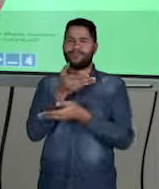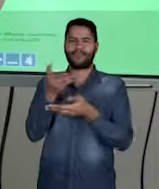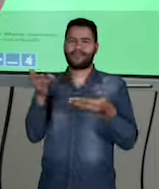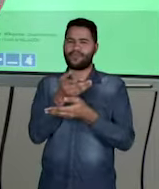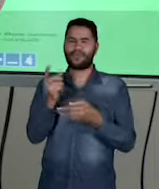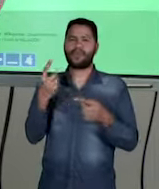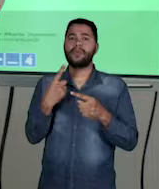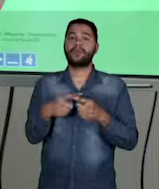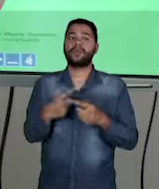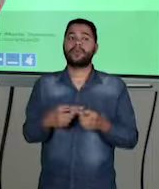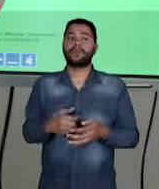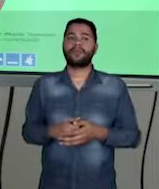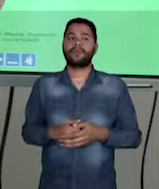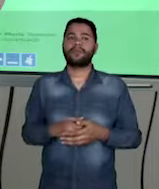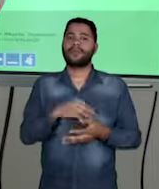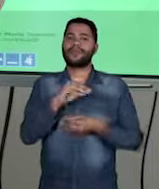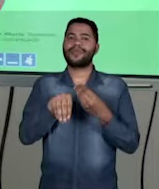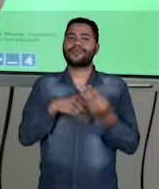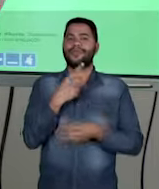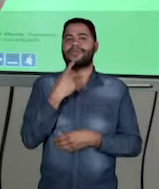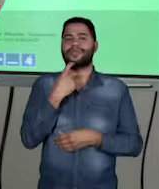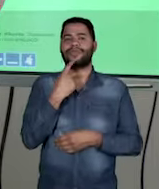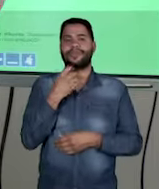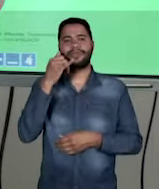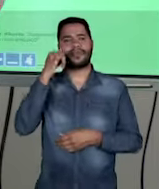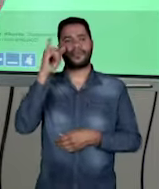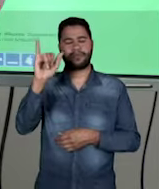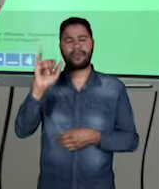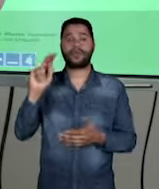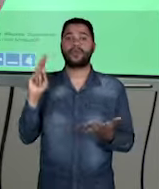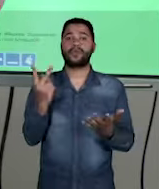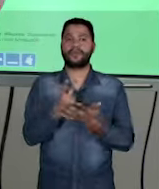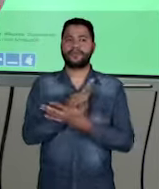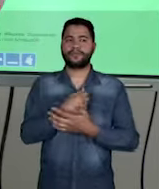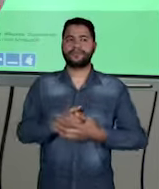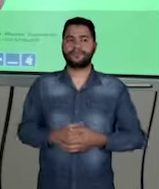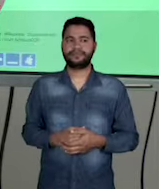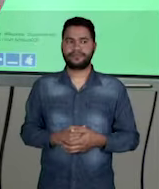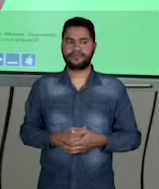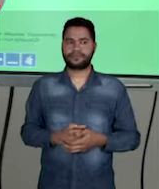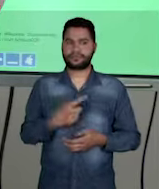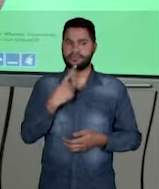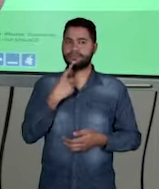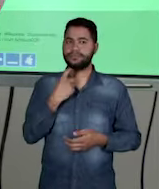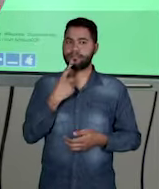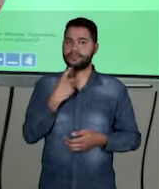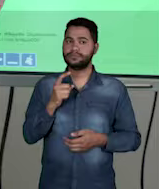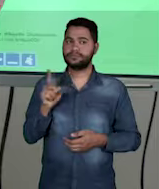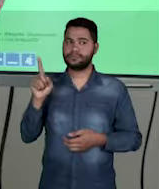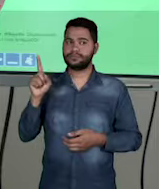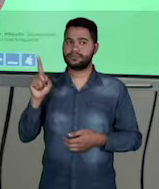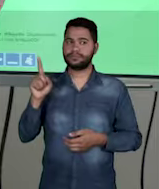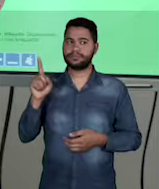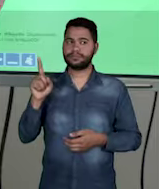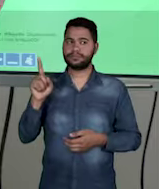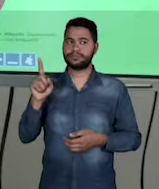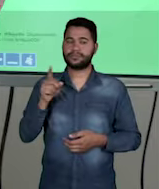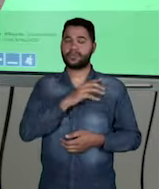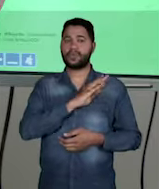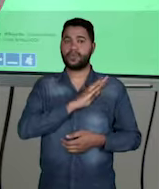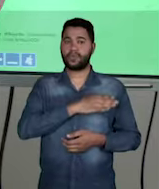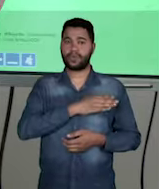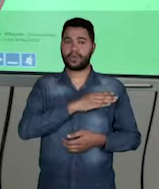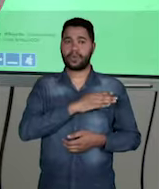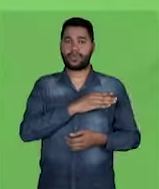ter? Porque não pode ter mistura dos sangues. O que acontece aqui? O sangue, ele sai do